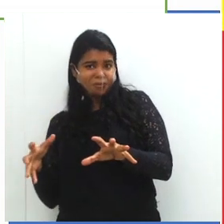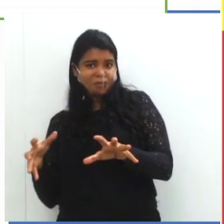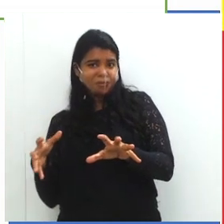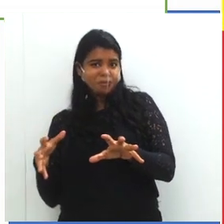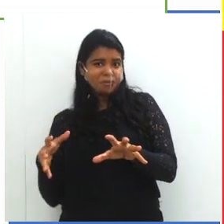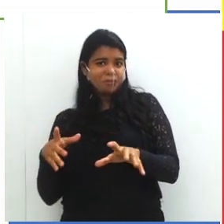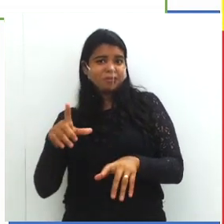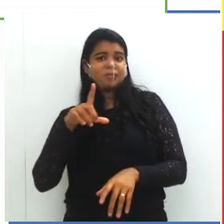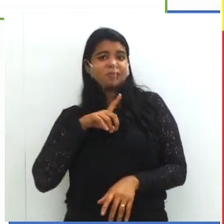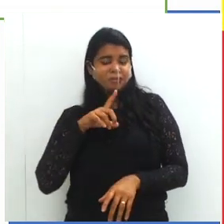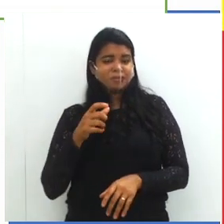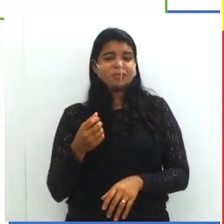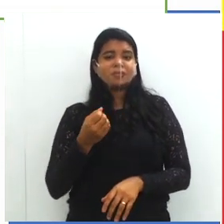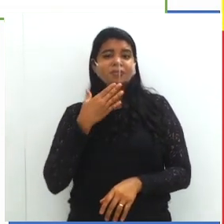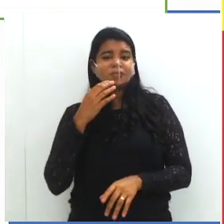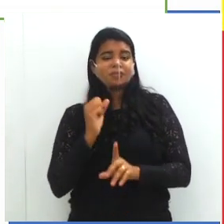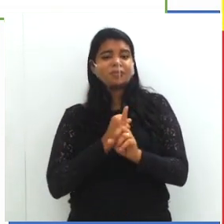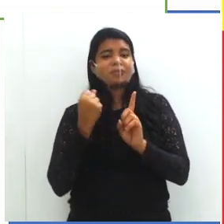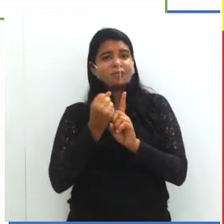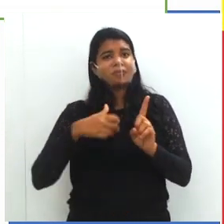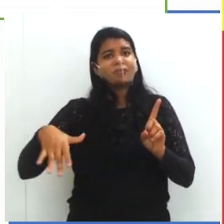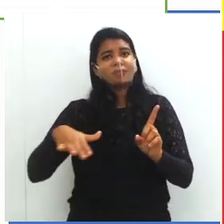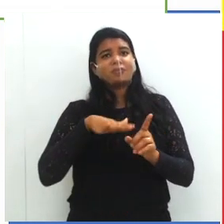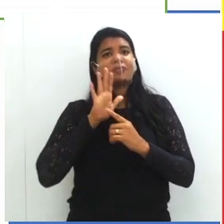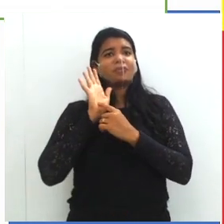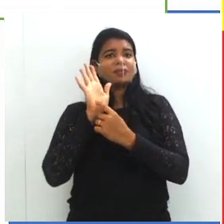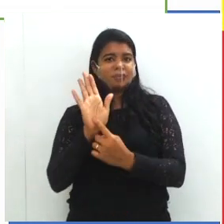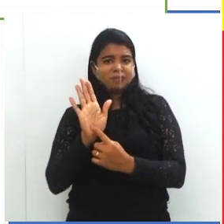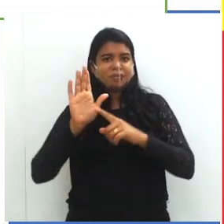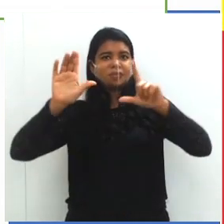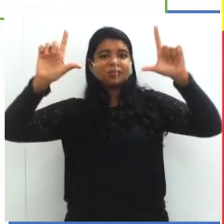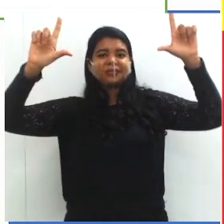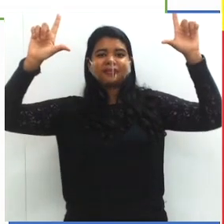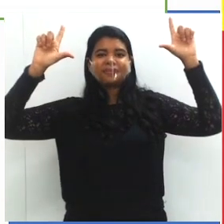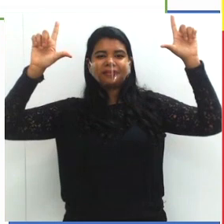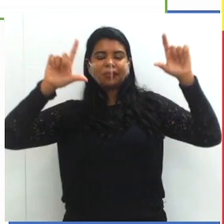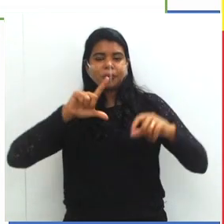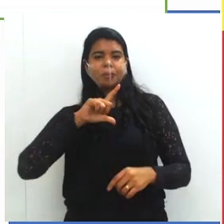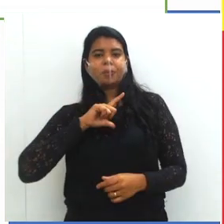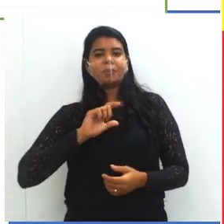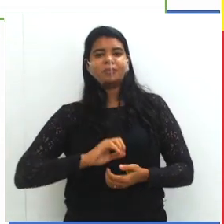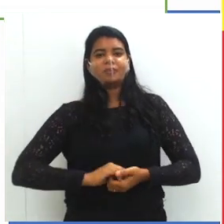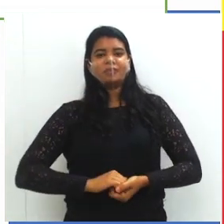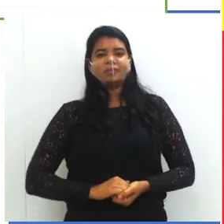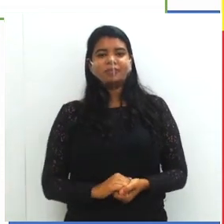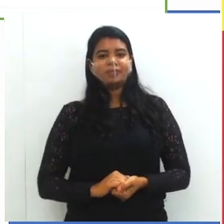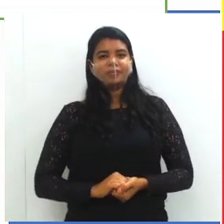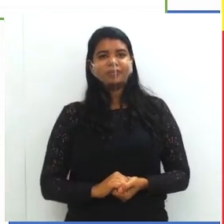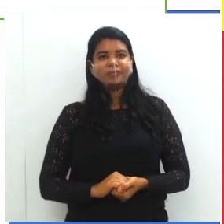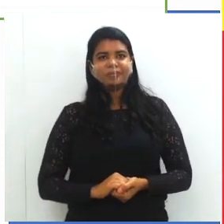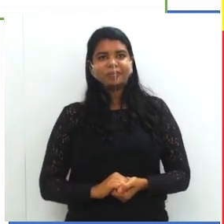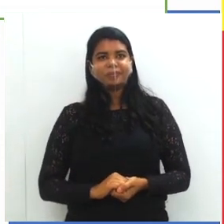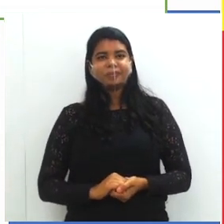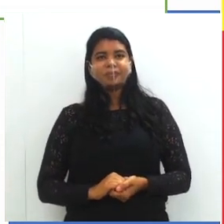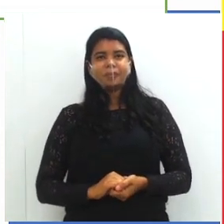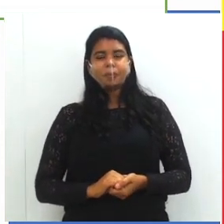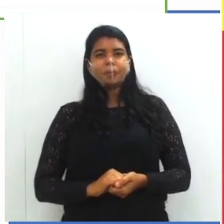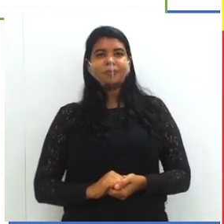bem social. Então vejamos aqui, outra representação na tela, nós temos aqui alguns